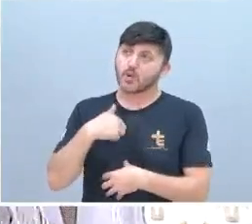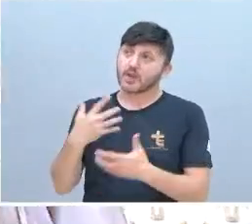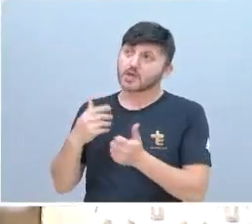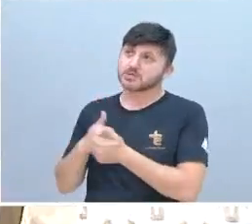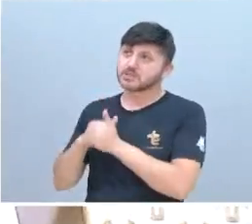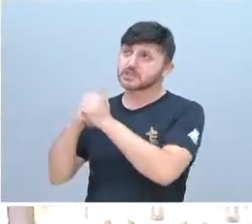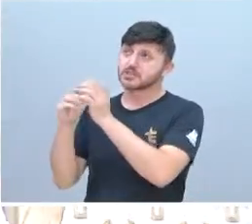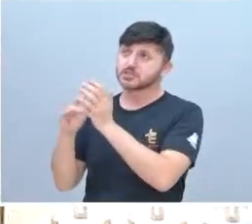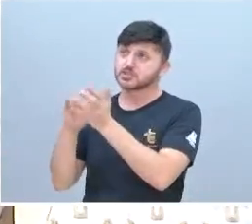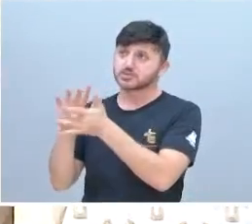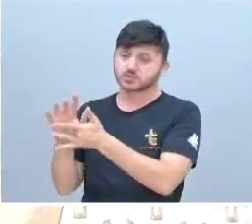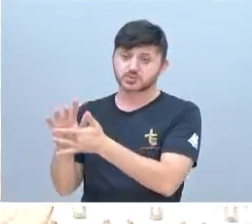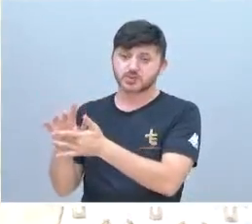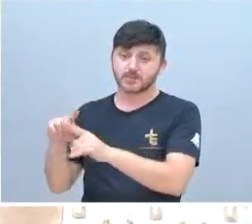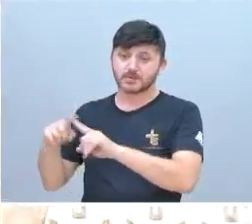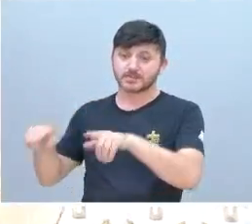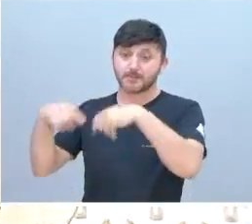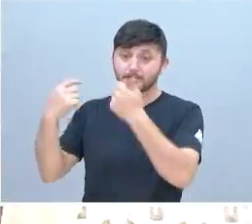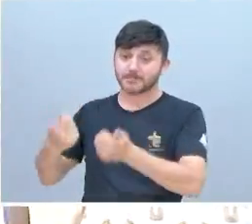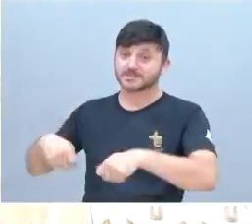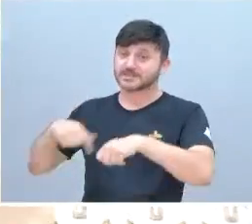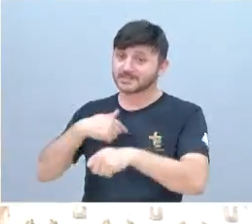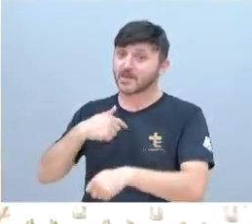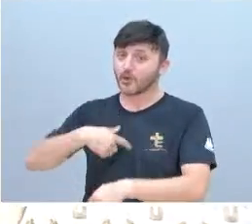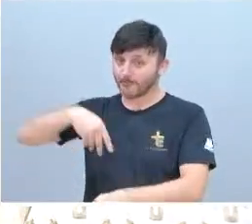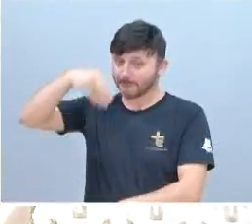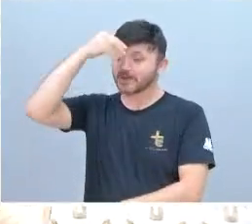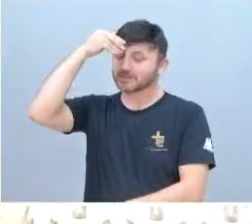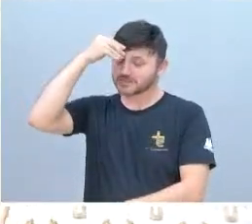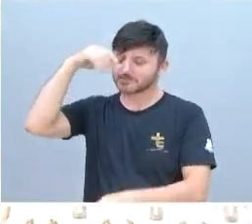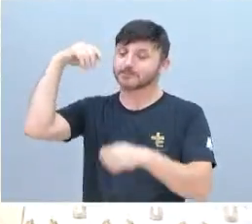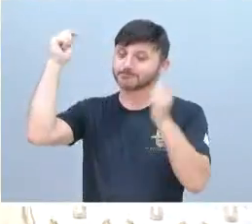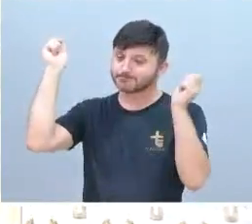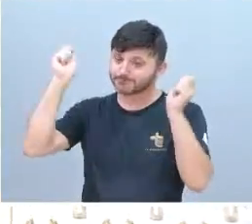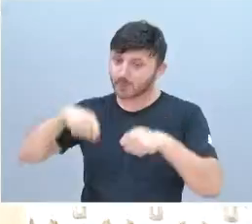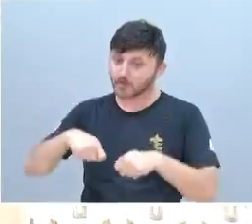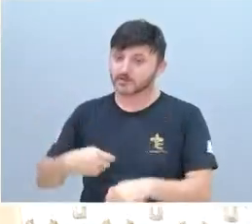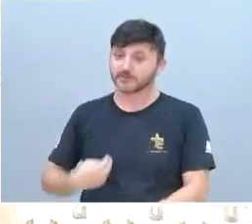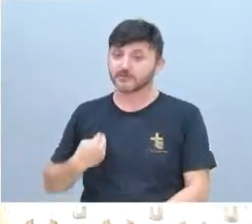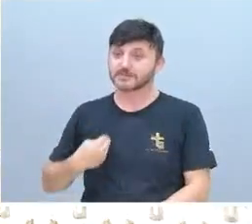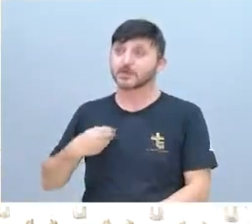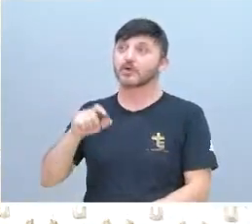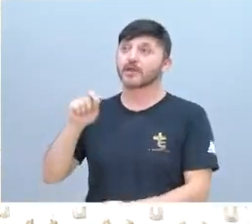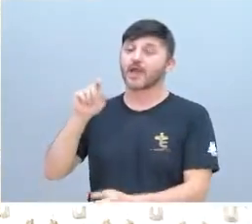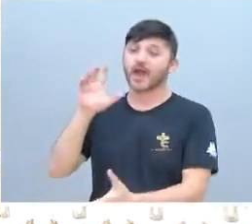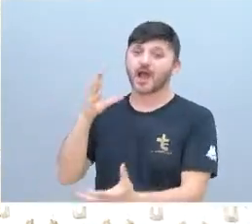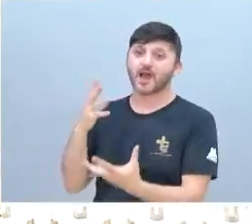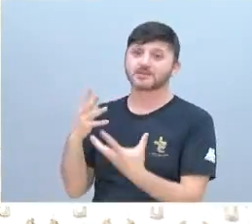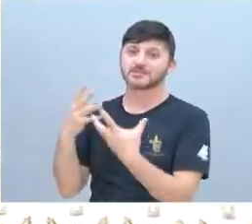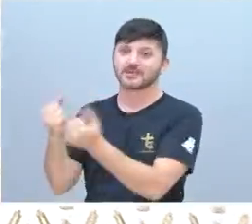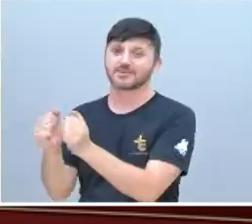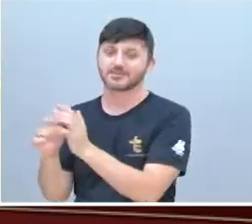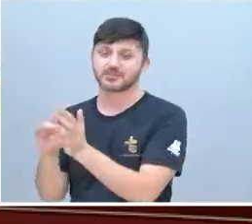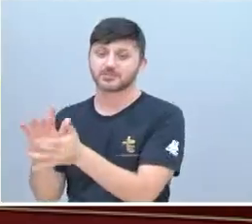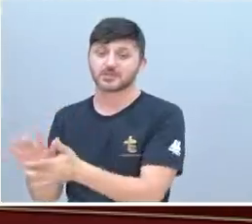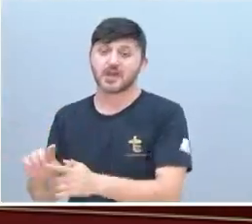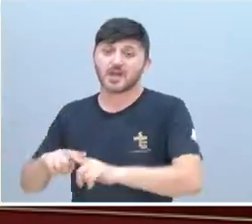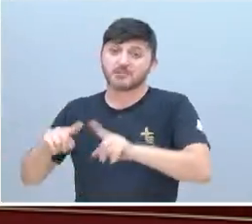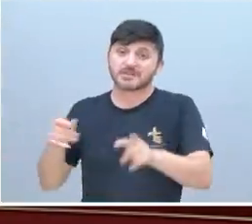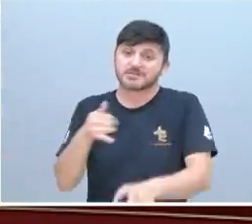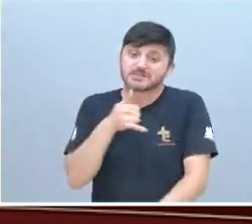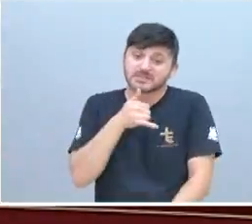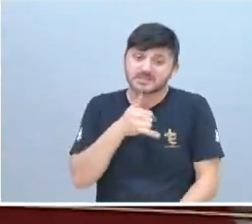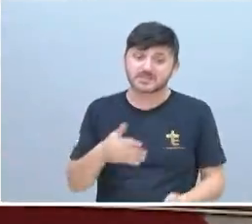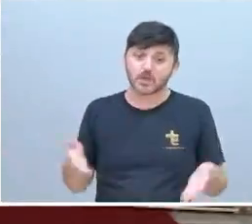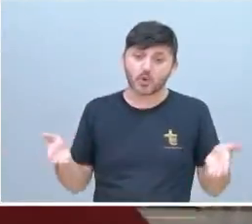Jesus, necessariamente tenho que fazer a minha adesão a Ele. Pena que o batismo,